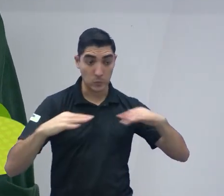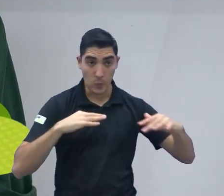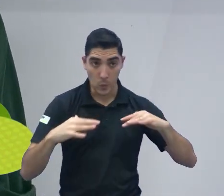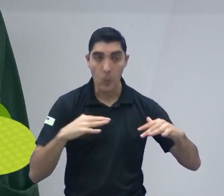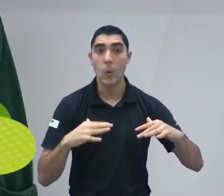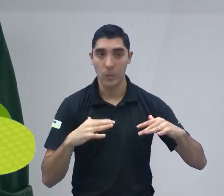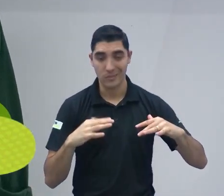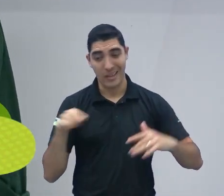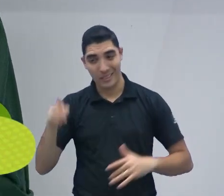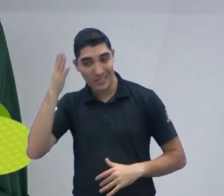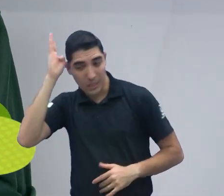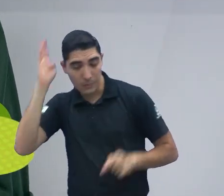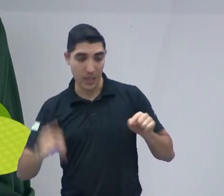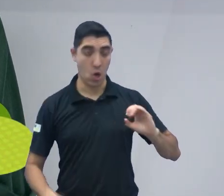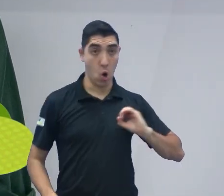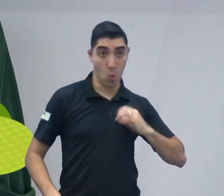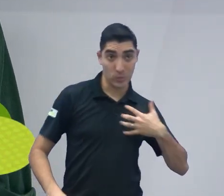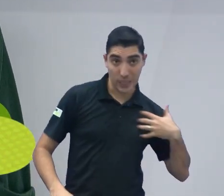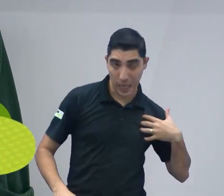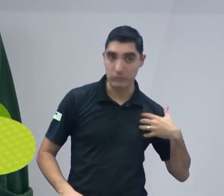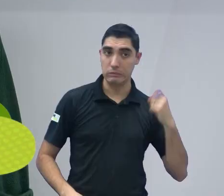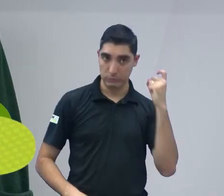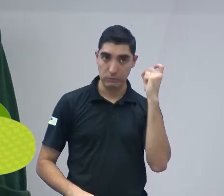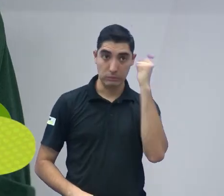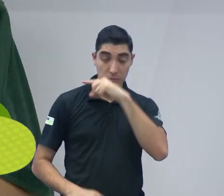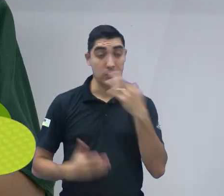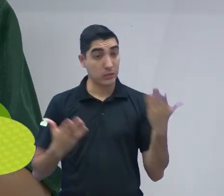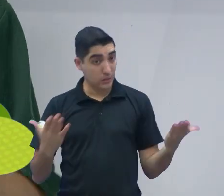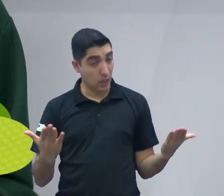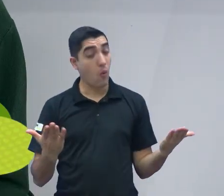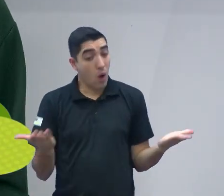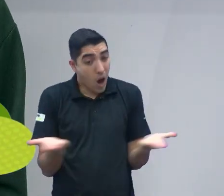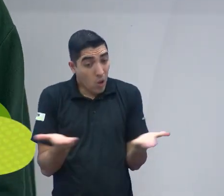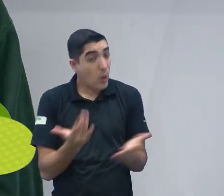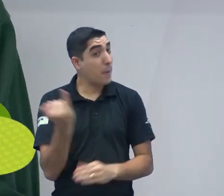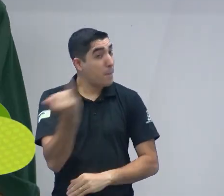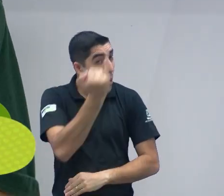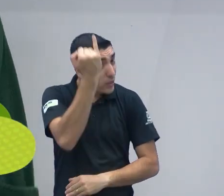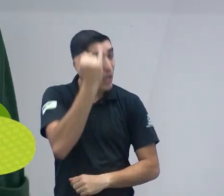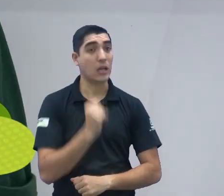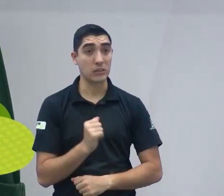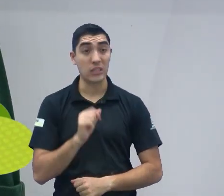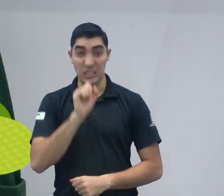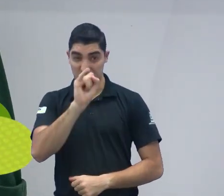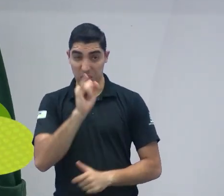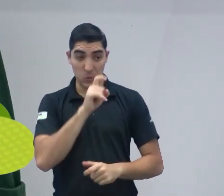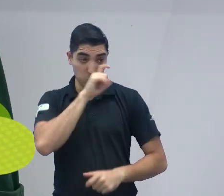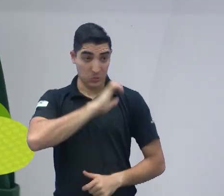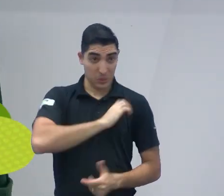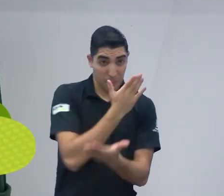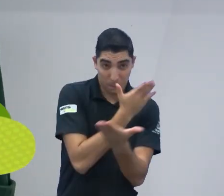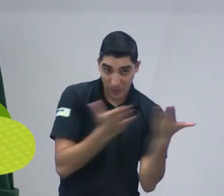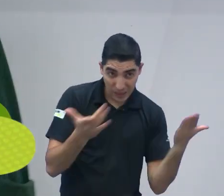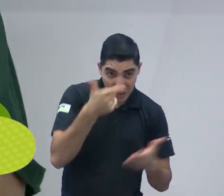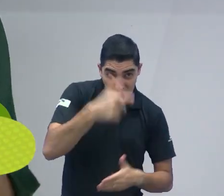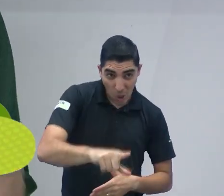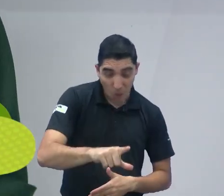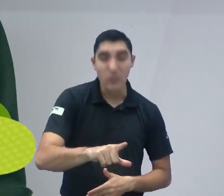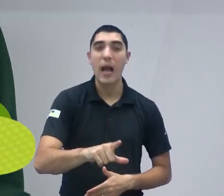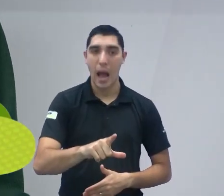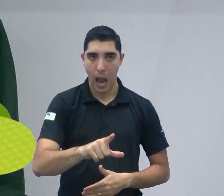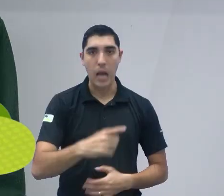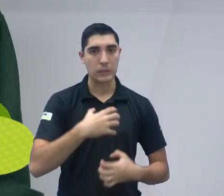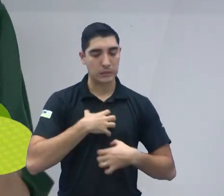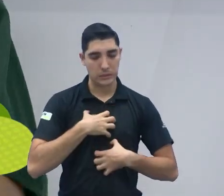de fato é um jogo muito importante esse jogo contra o Osasco, que caso a vitória não venha, aí a gente pode falar que o São José está pressionado. Já